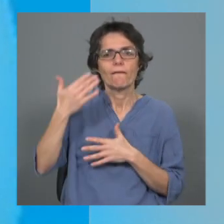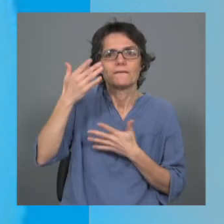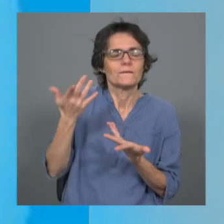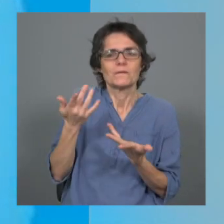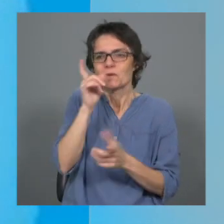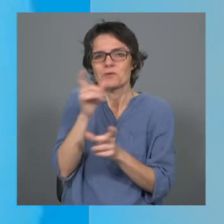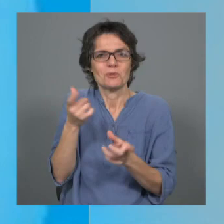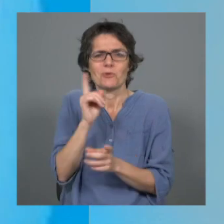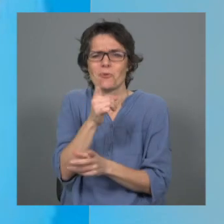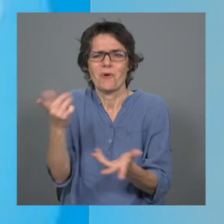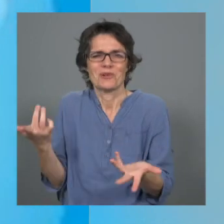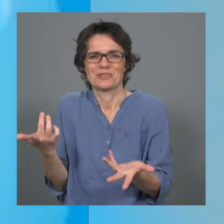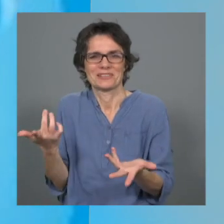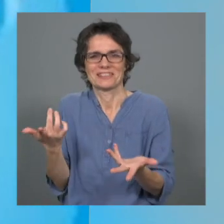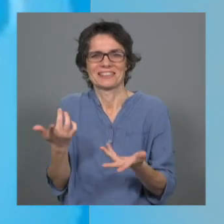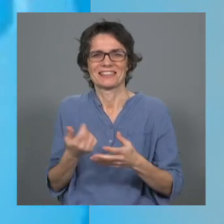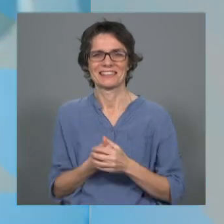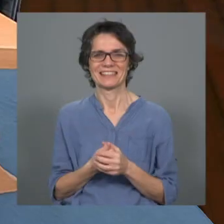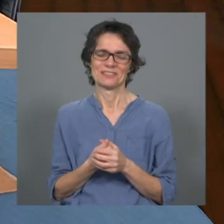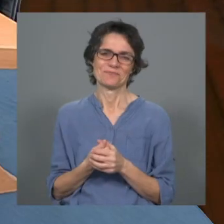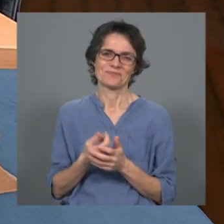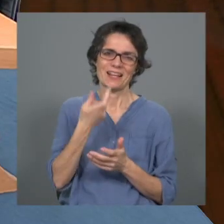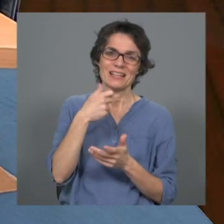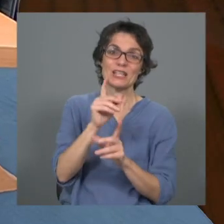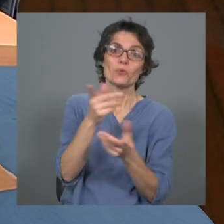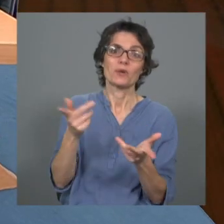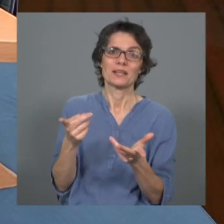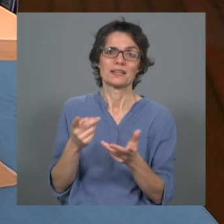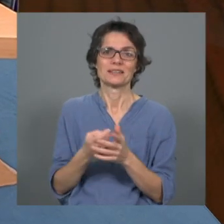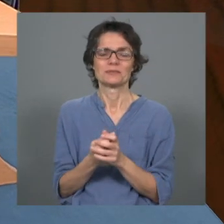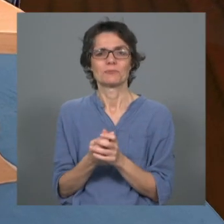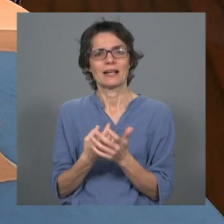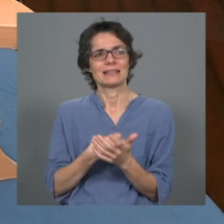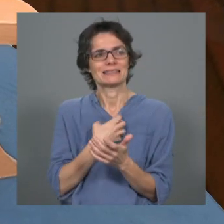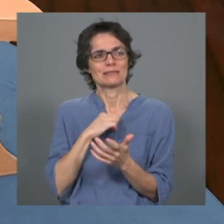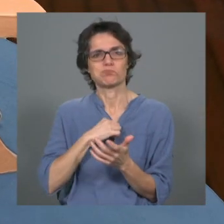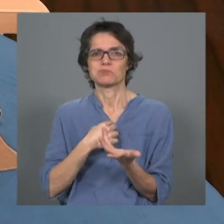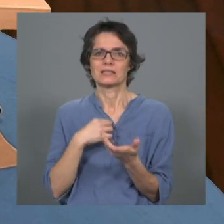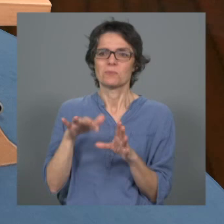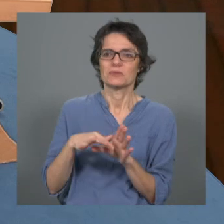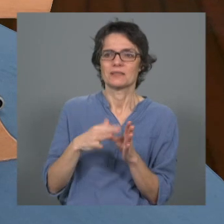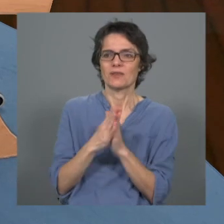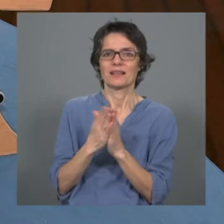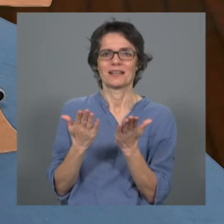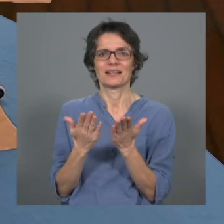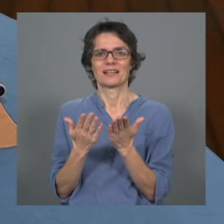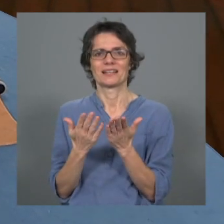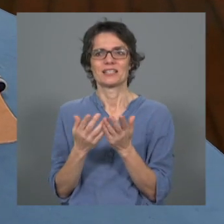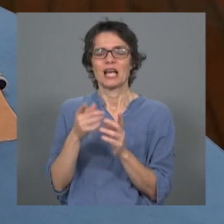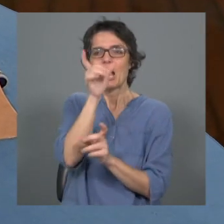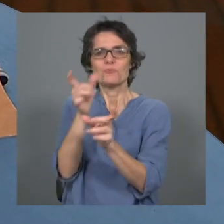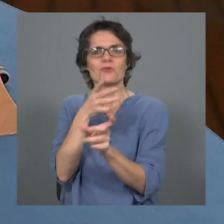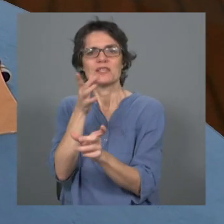iam identificando para se sentirem também participantes nesta igreja? Que igreja sonhavam